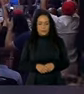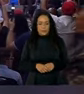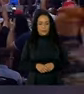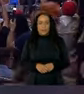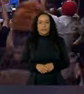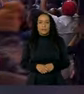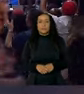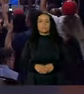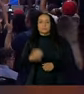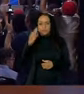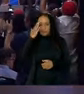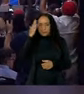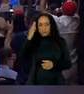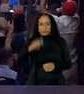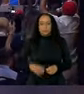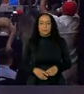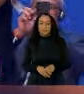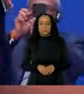Obrigado, Séries.